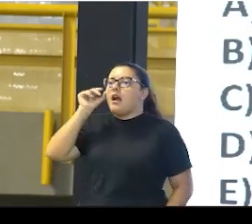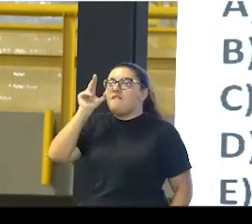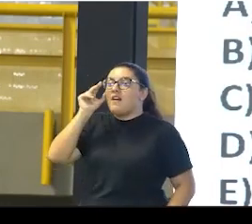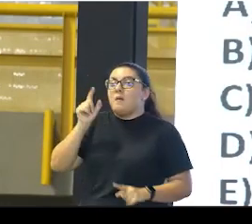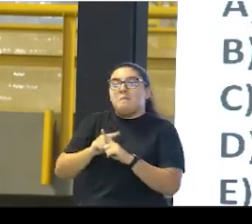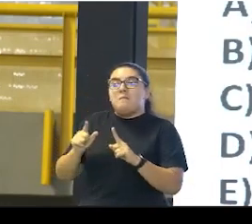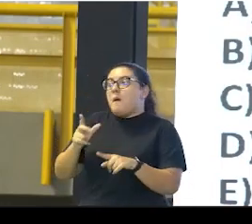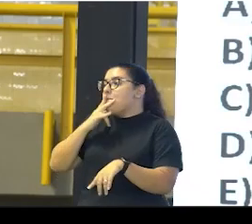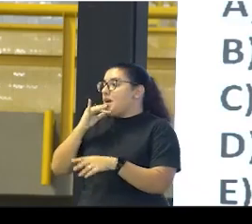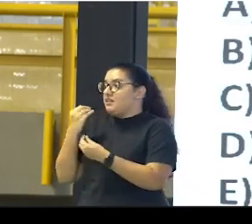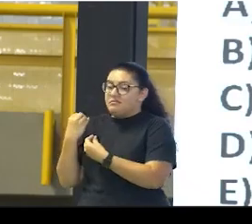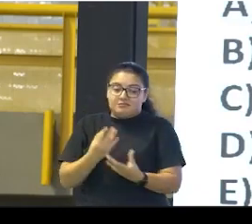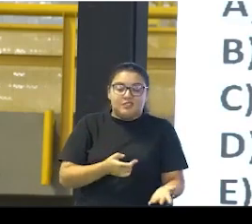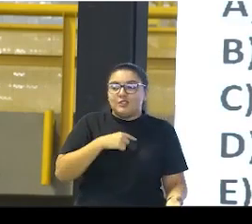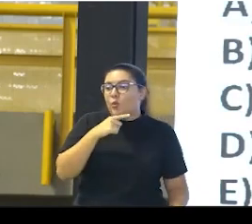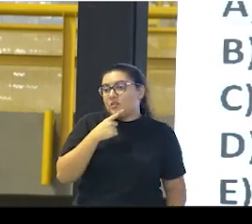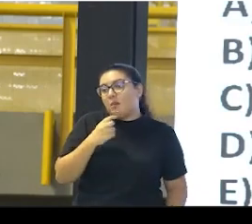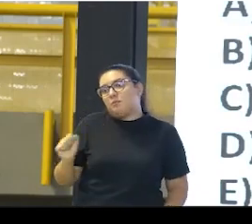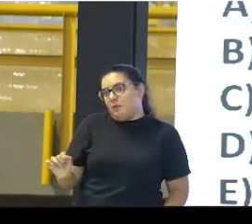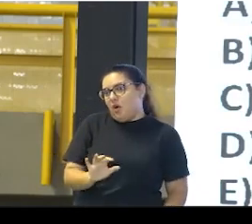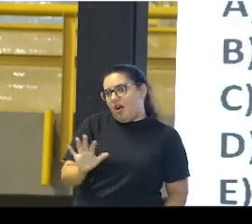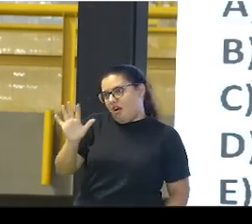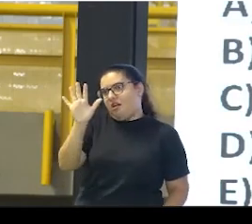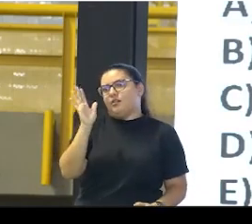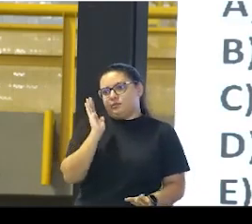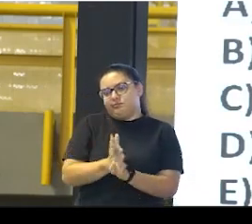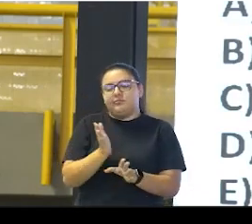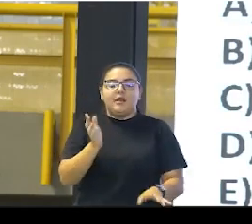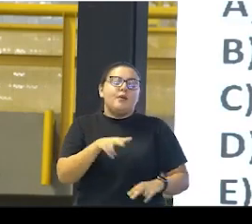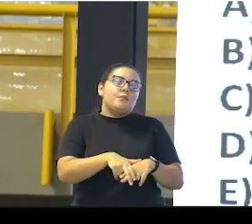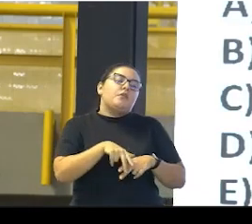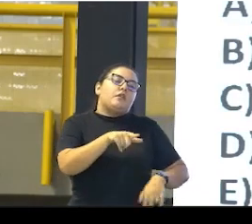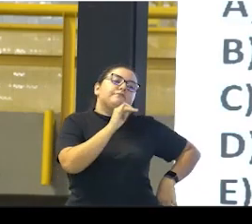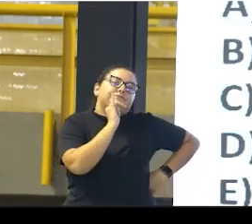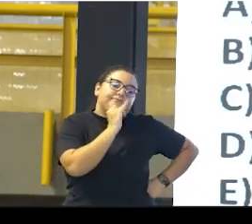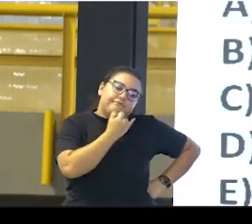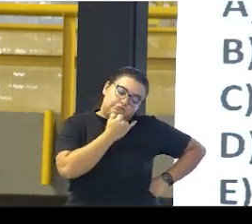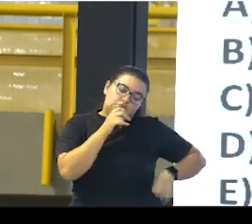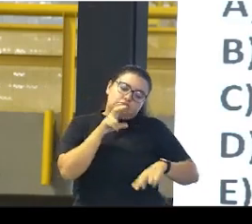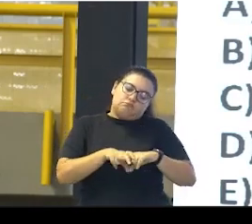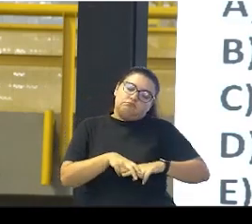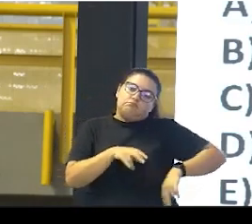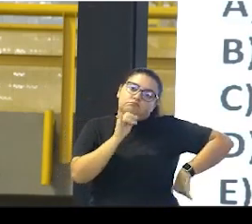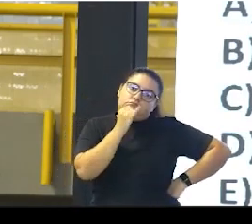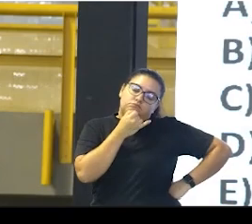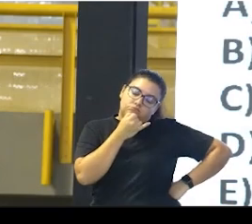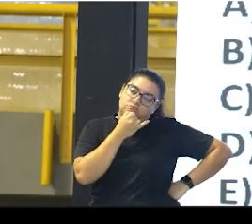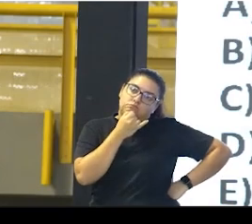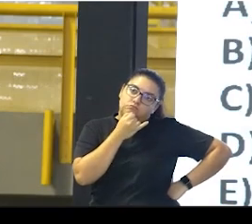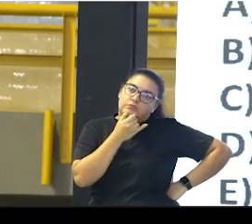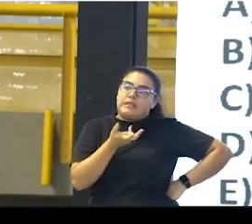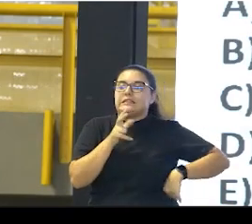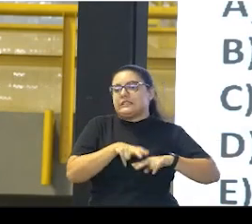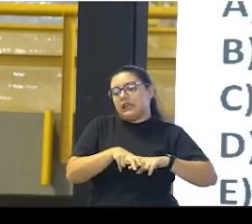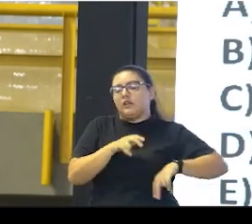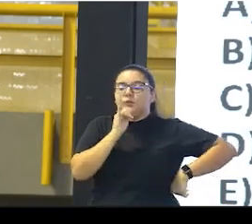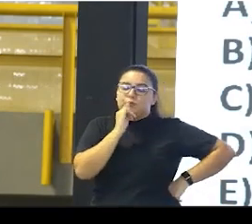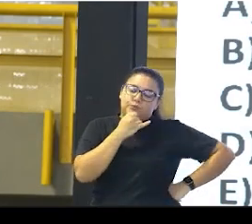graus, sempre um dos catetos é a metade da hipotenusa e o outro é